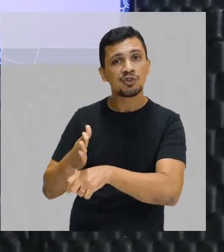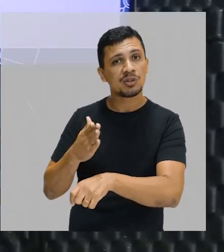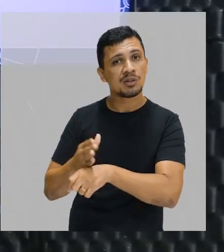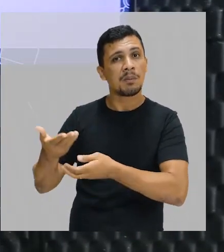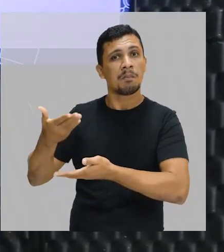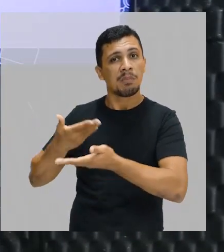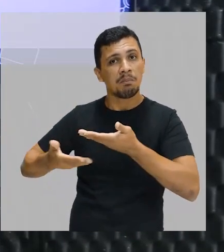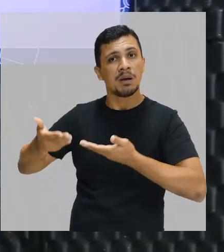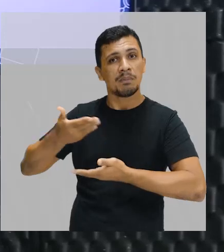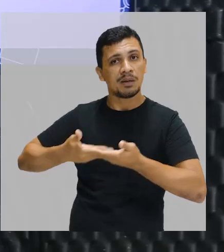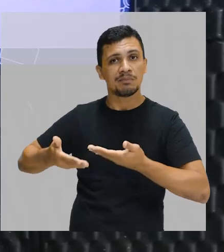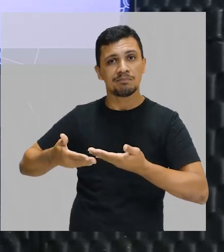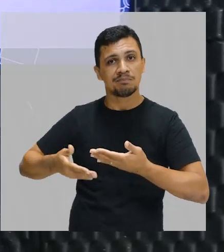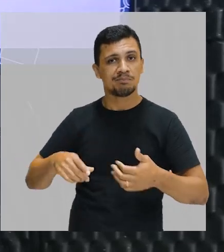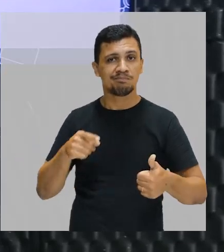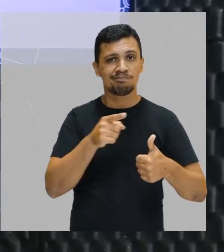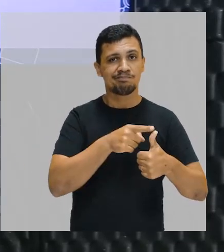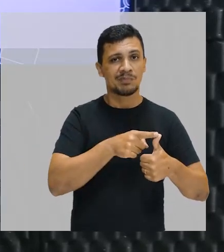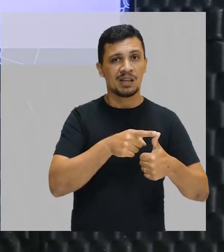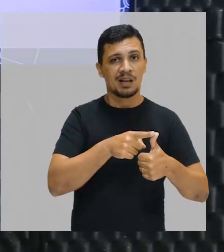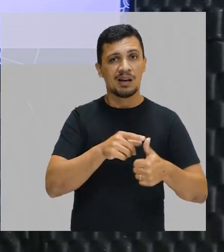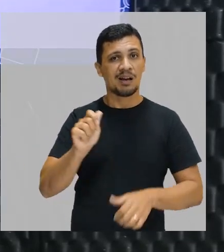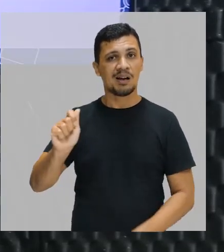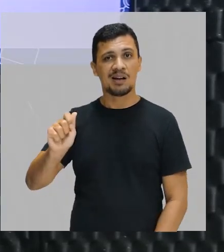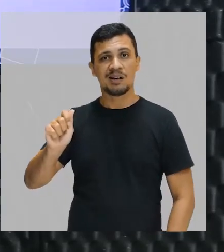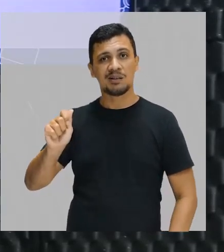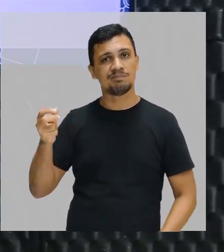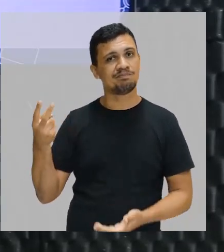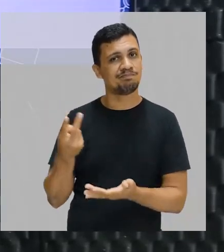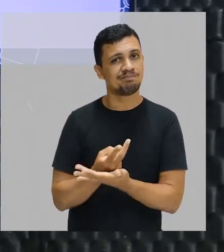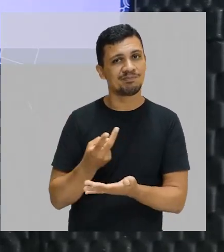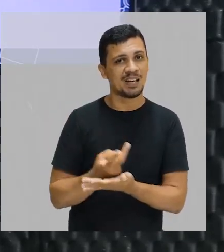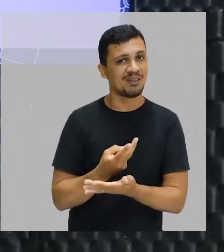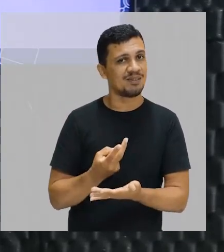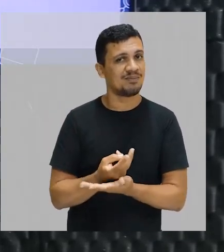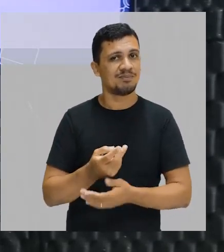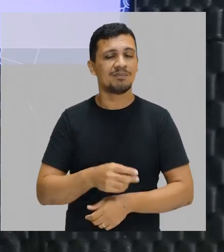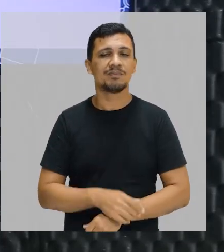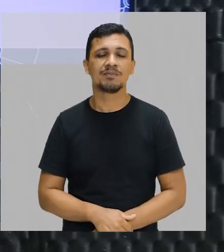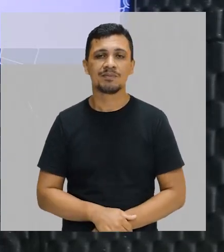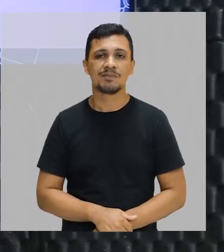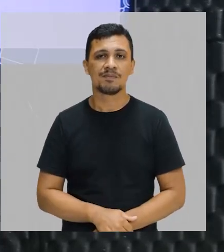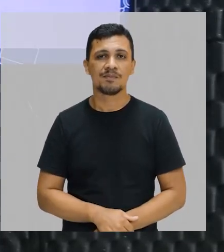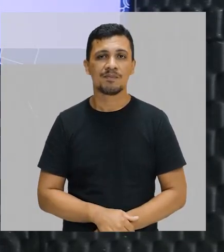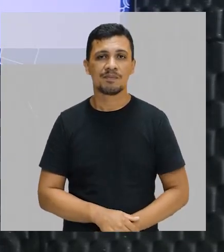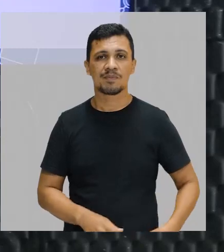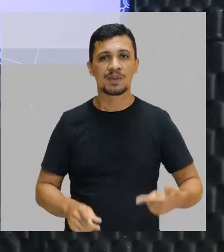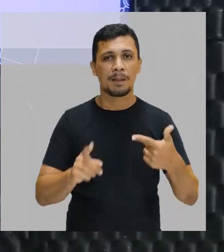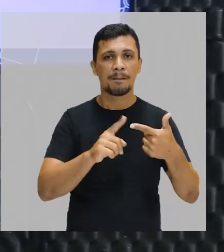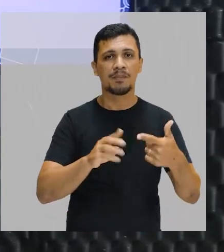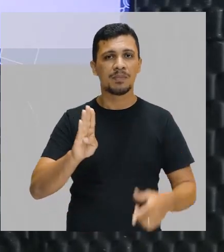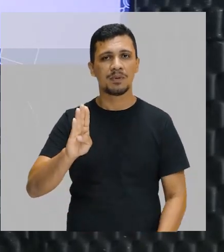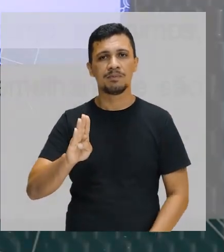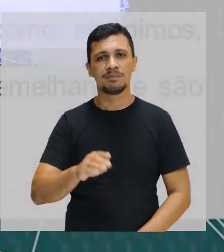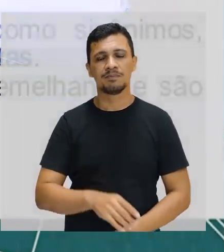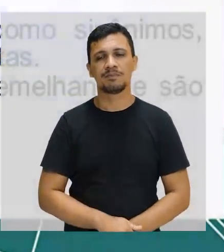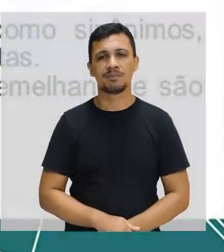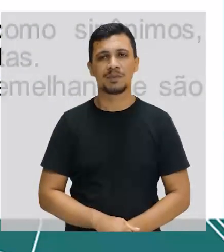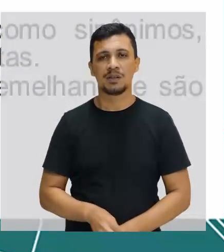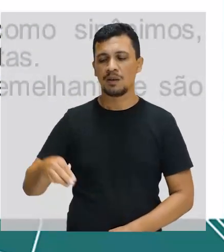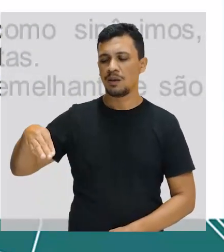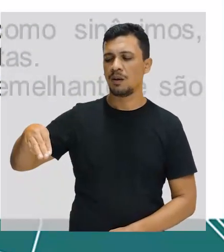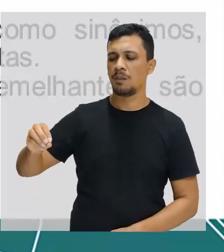ok? Então aqui a letra A ela já não vai se apresentar para a gente como uma boa opção, tá? Olha a letra B. A moral pode